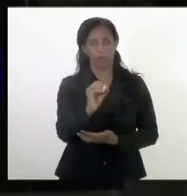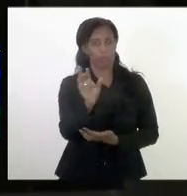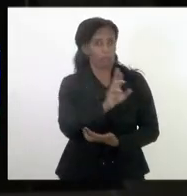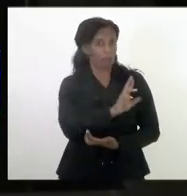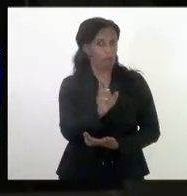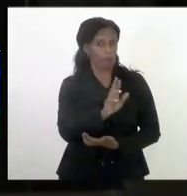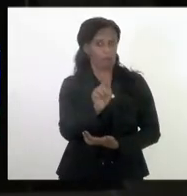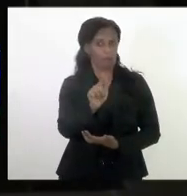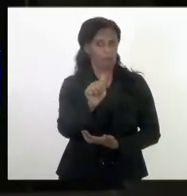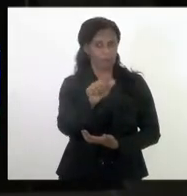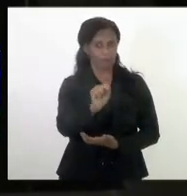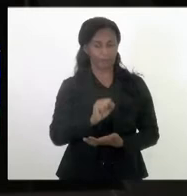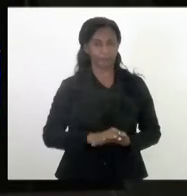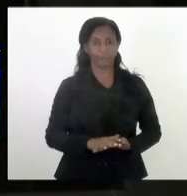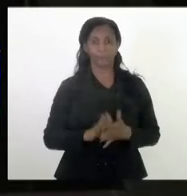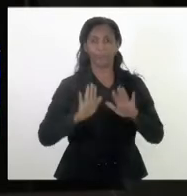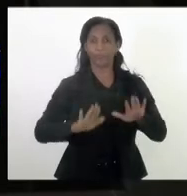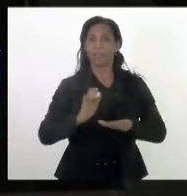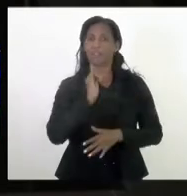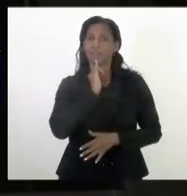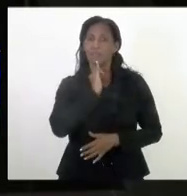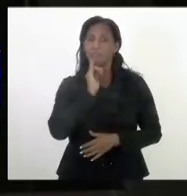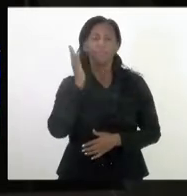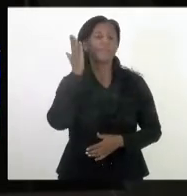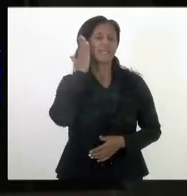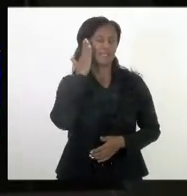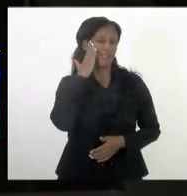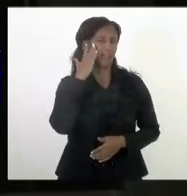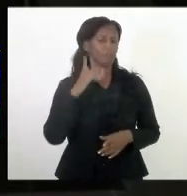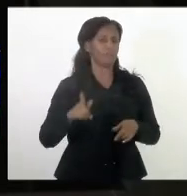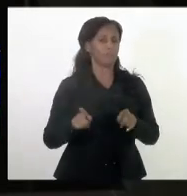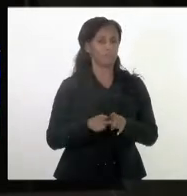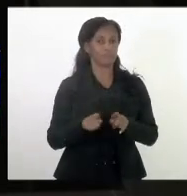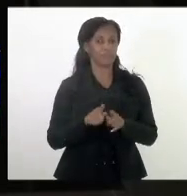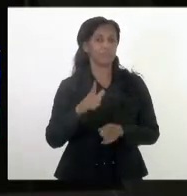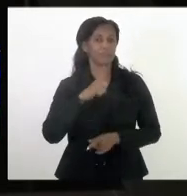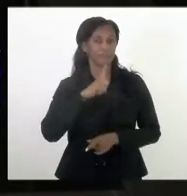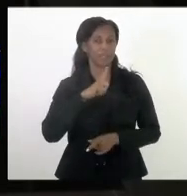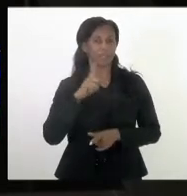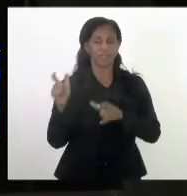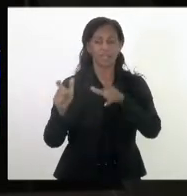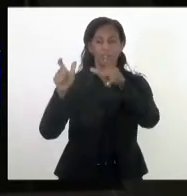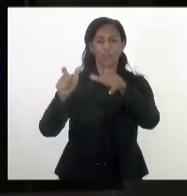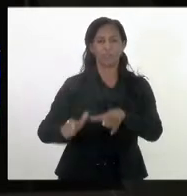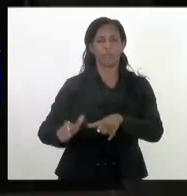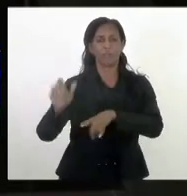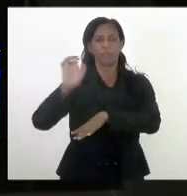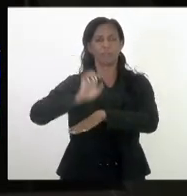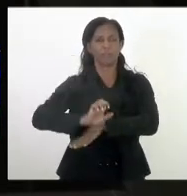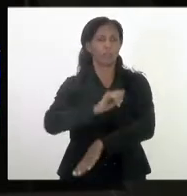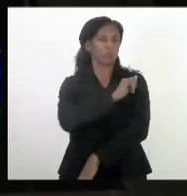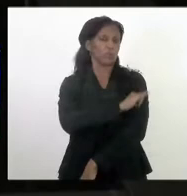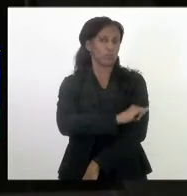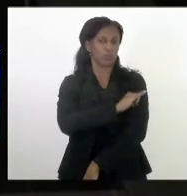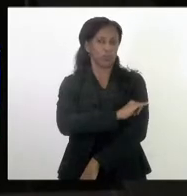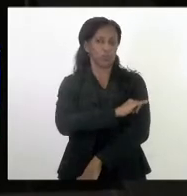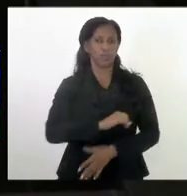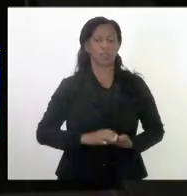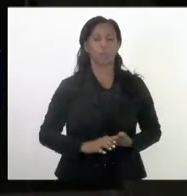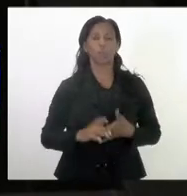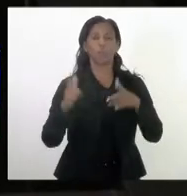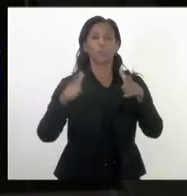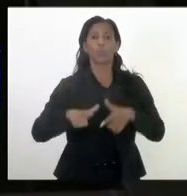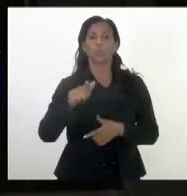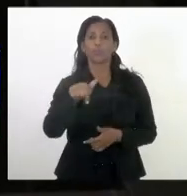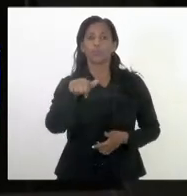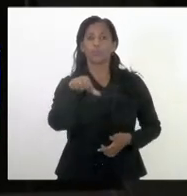de gás, mas, infelizmente, a gente sabe também que tem espaços no estado do Rio de Janeiro onde o gás